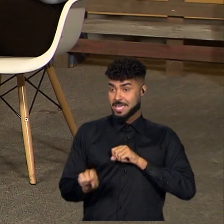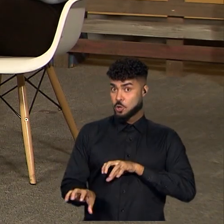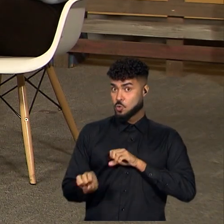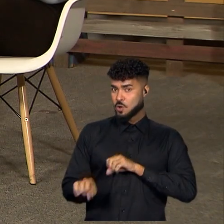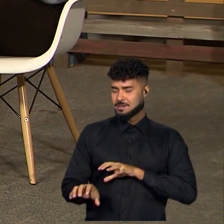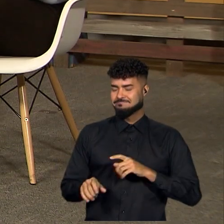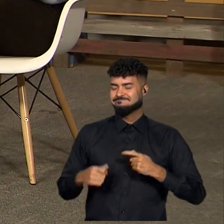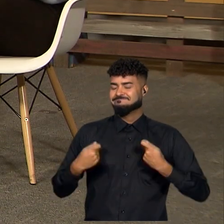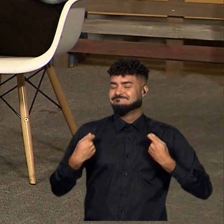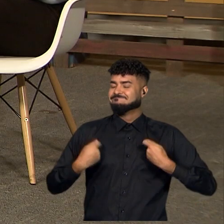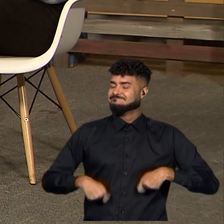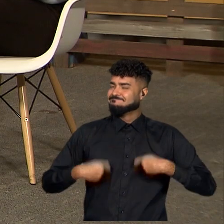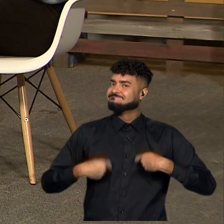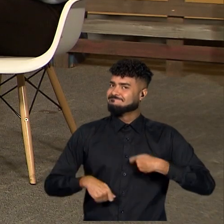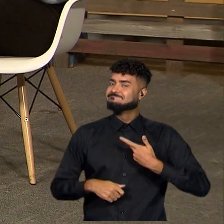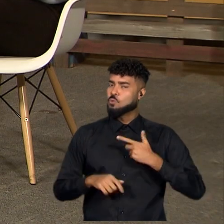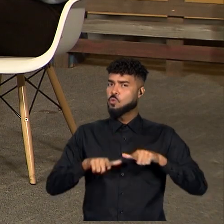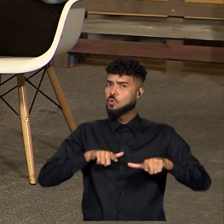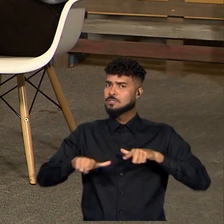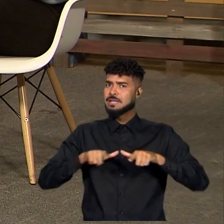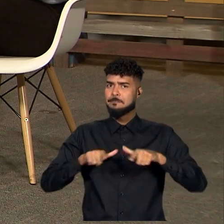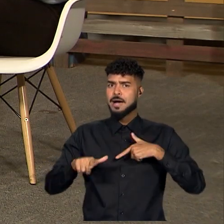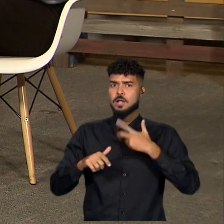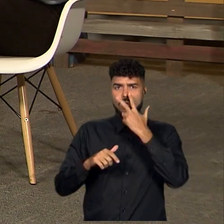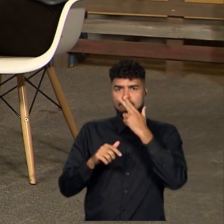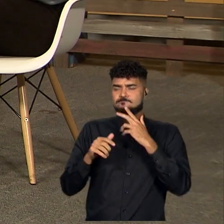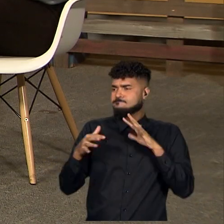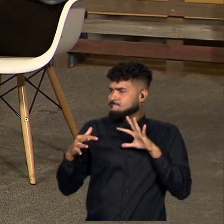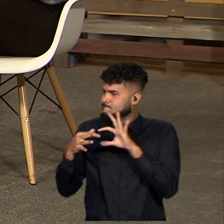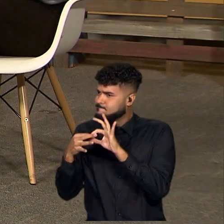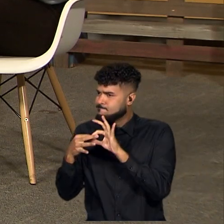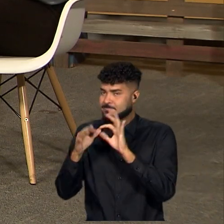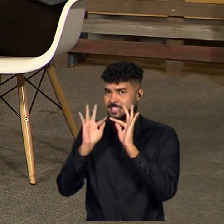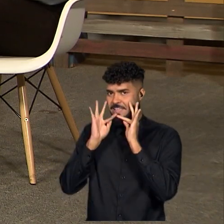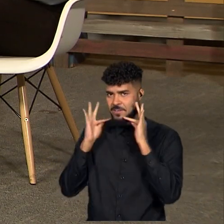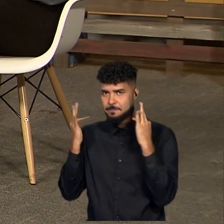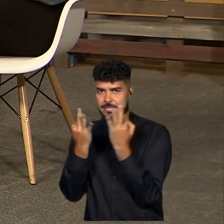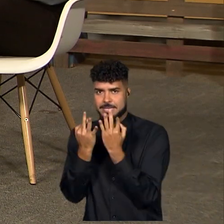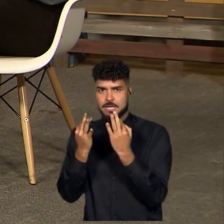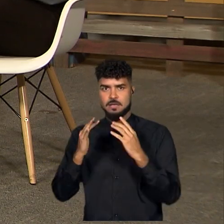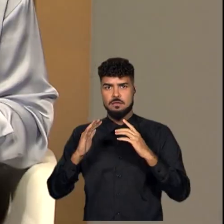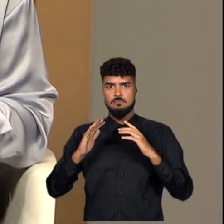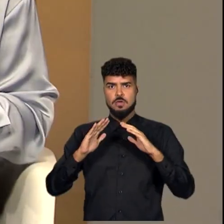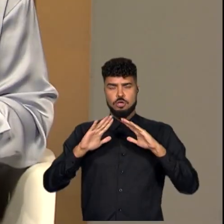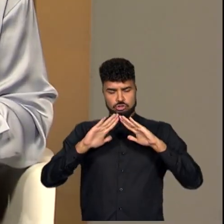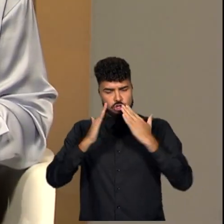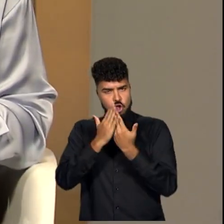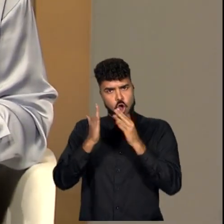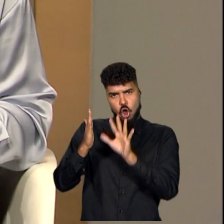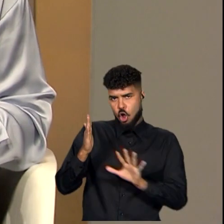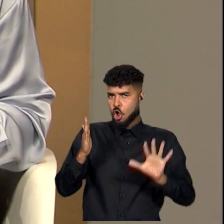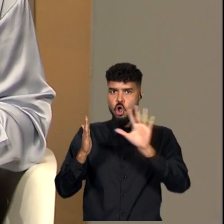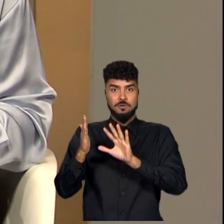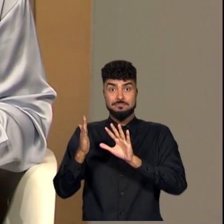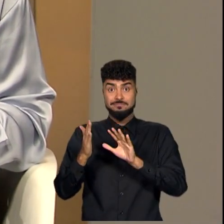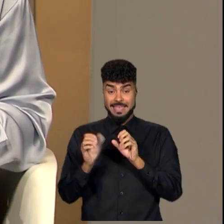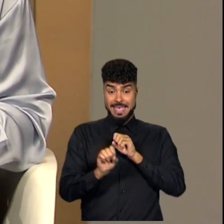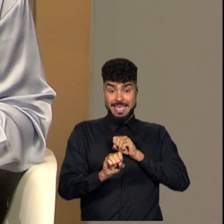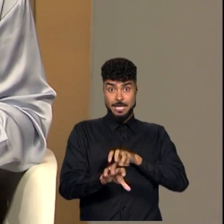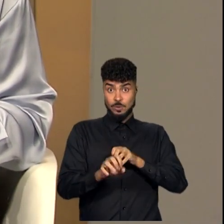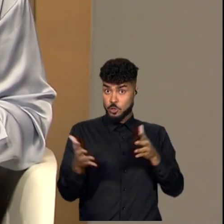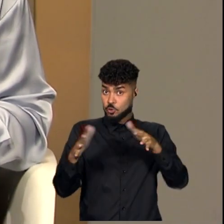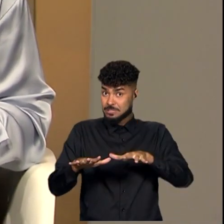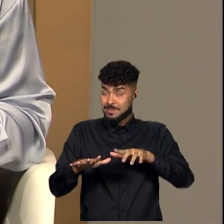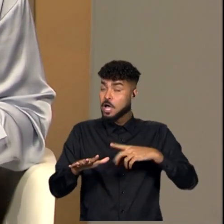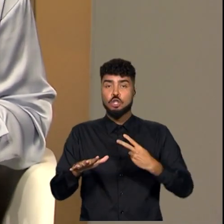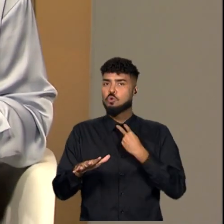requer necessariamente um trabalho muito próximo da família, da comunidade escolar. E em relação à educação inclusiva, isso não pode se